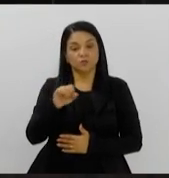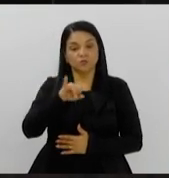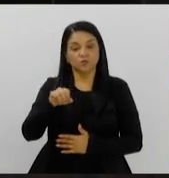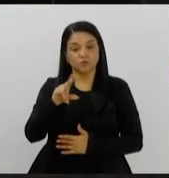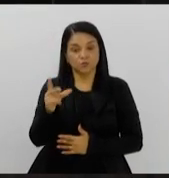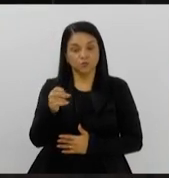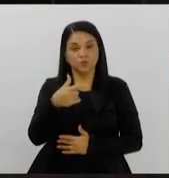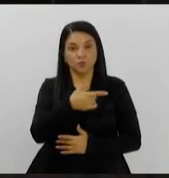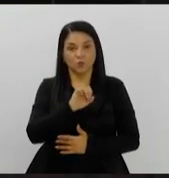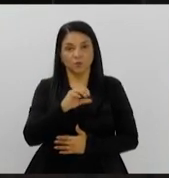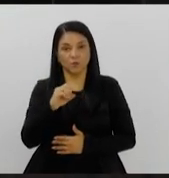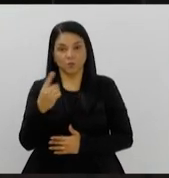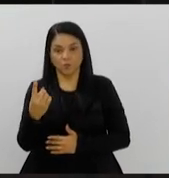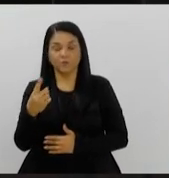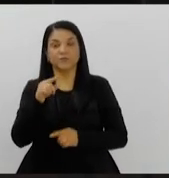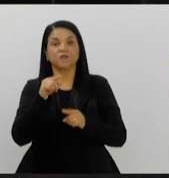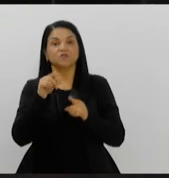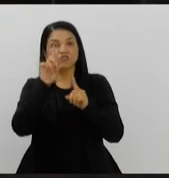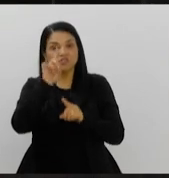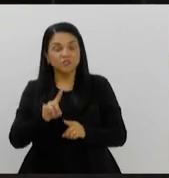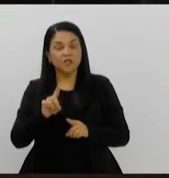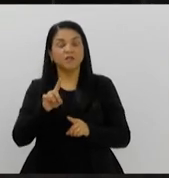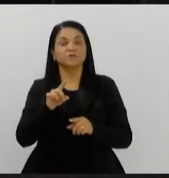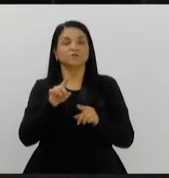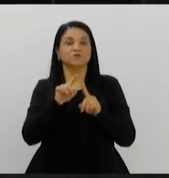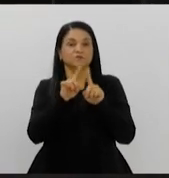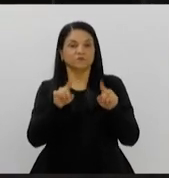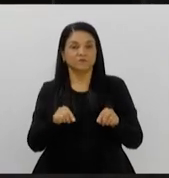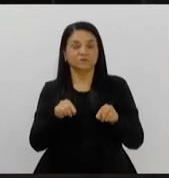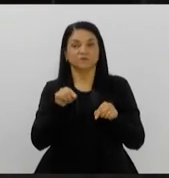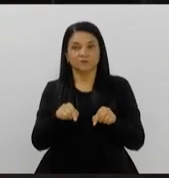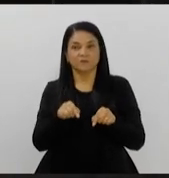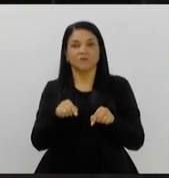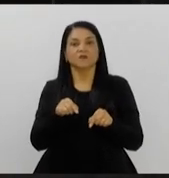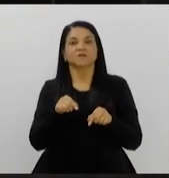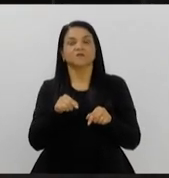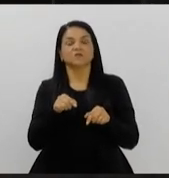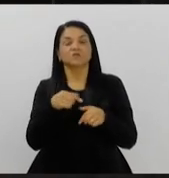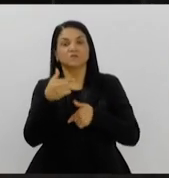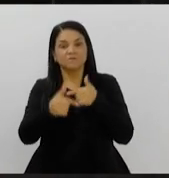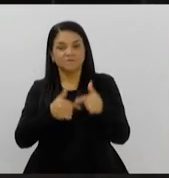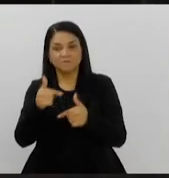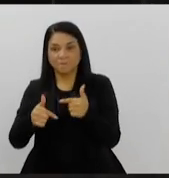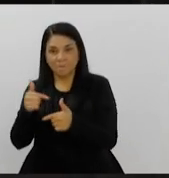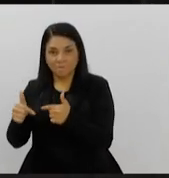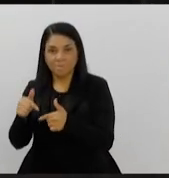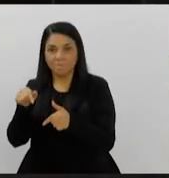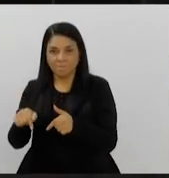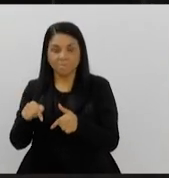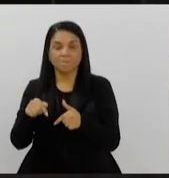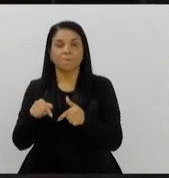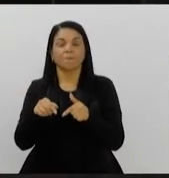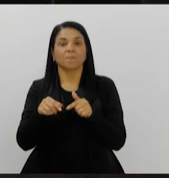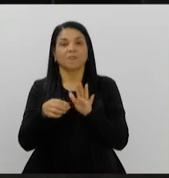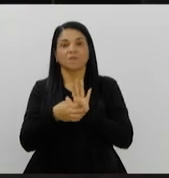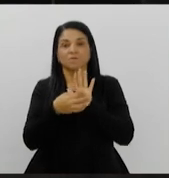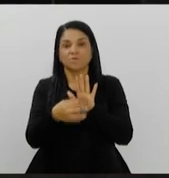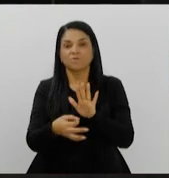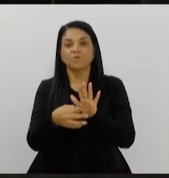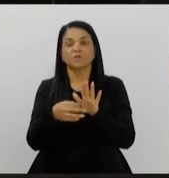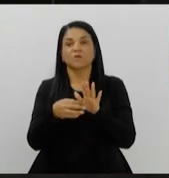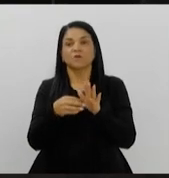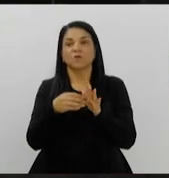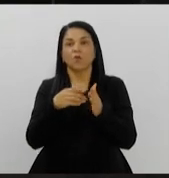dos usuários de serviços das ações de saúde do Estado do Rio de Janeiro e dá outras providências para estabelecer o procedimento para a disponibilização do